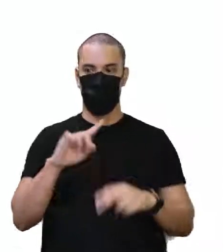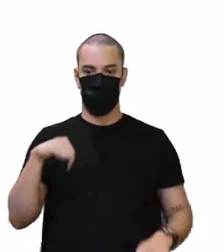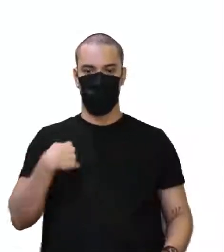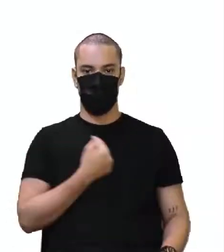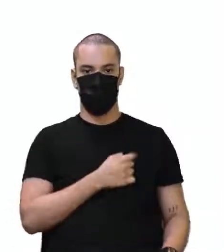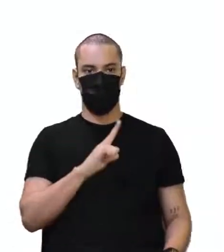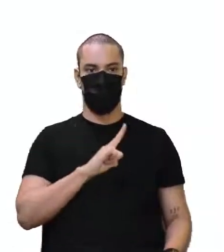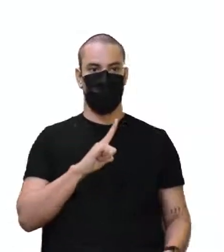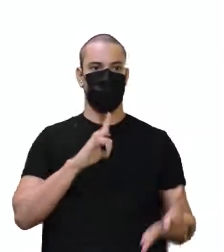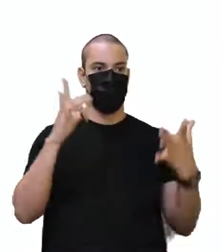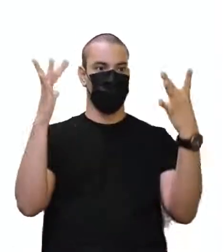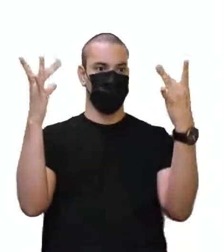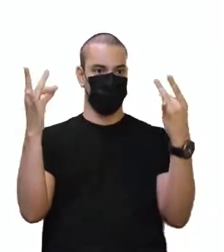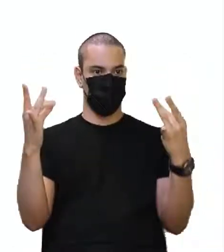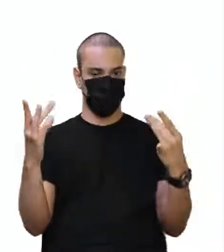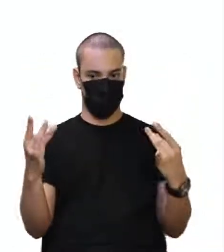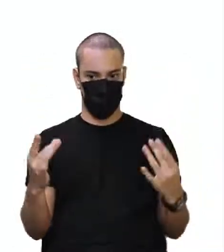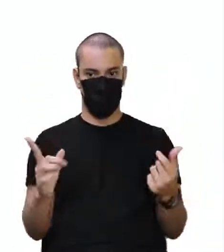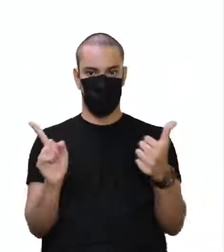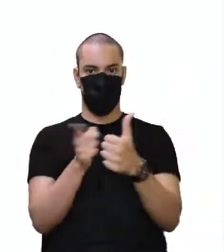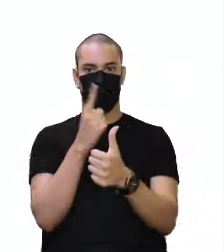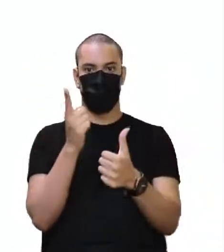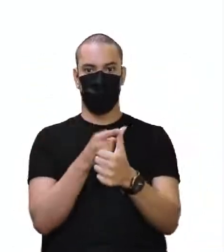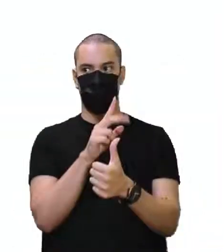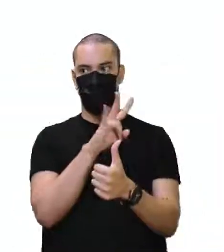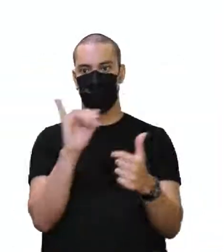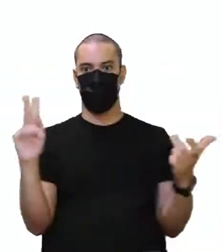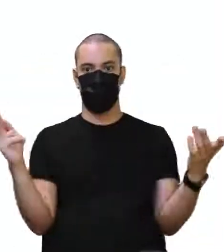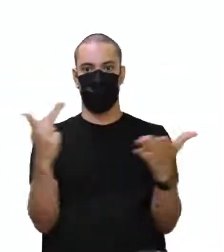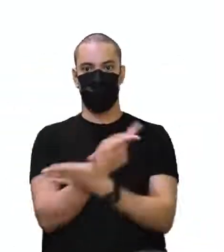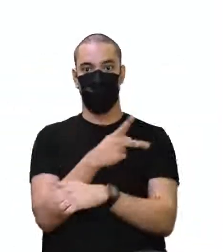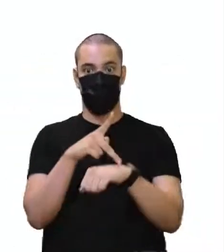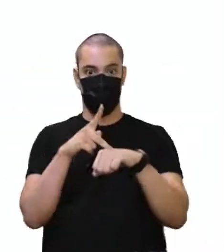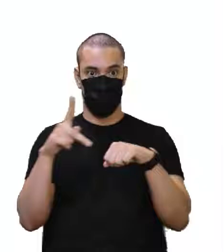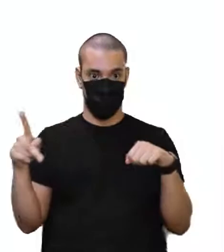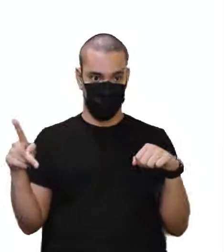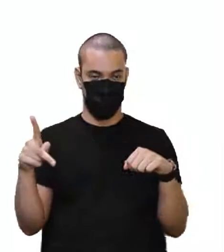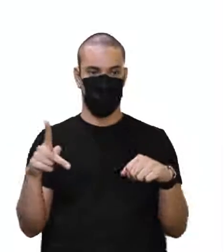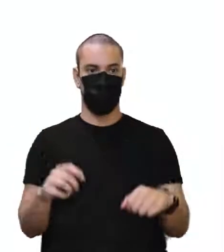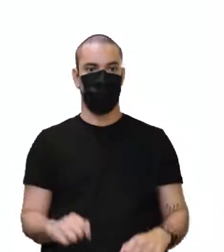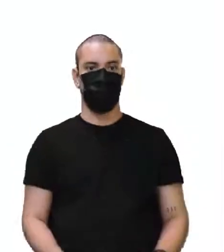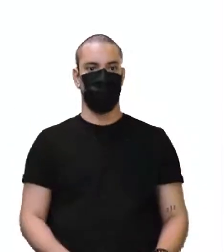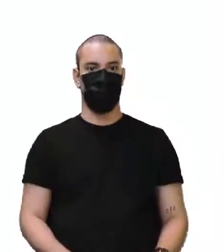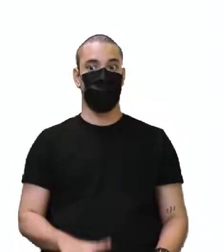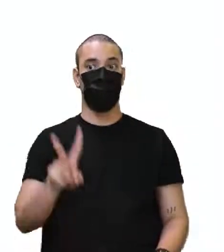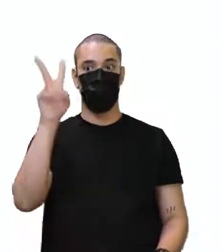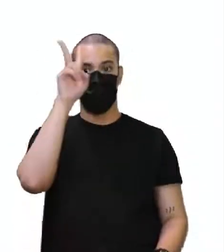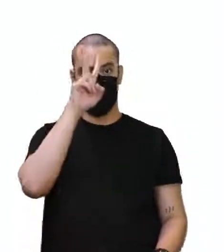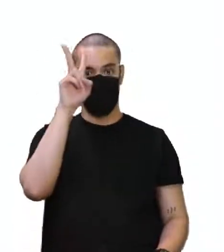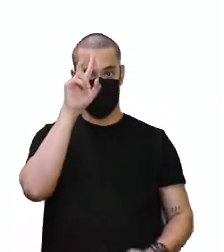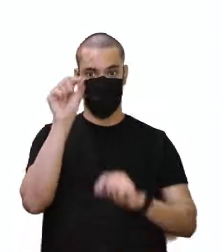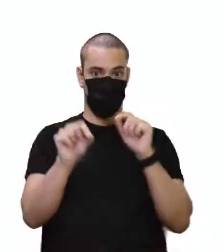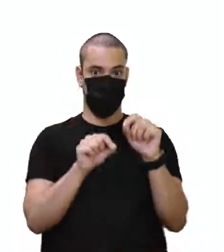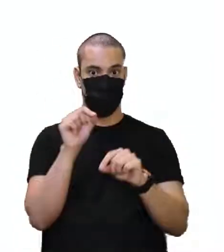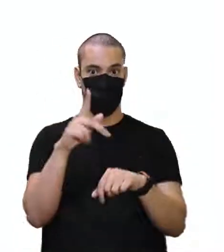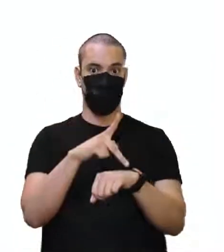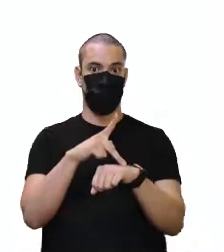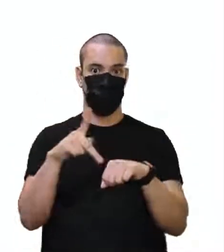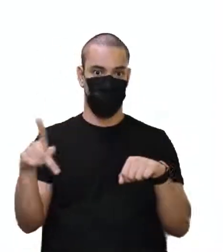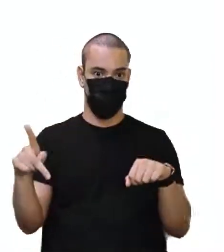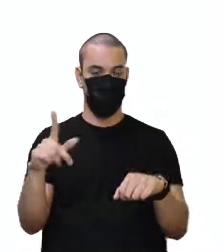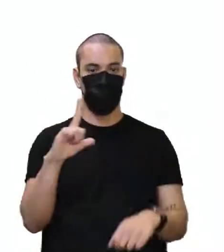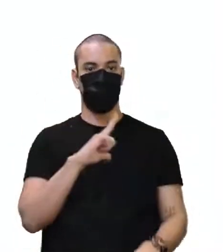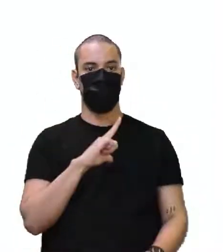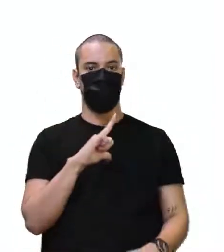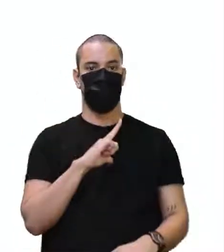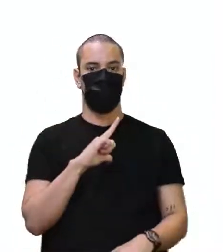desse processo? Primeiramente, os cruzamentos puros. Vamos lá. Lembrando que os puros, eles vão ser o